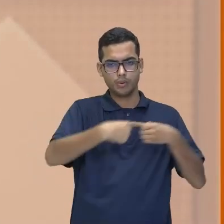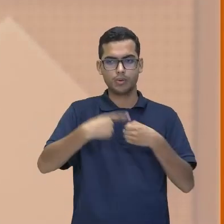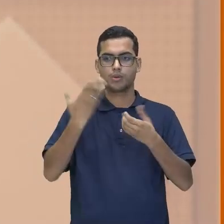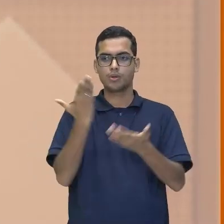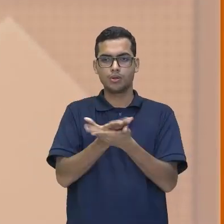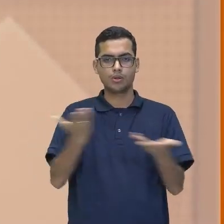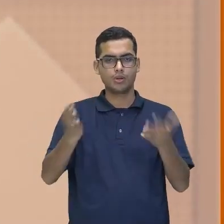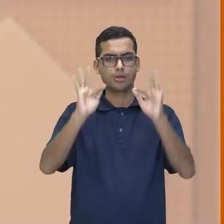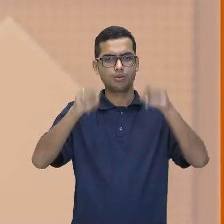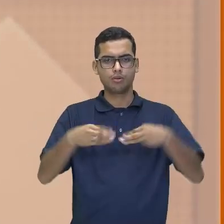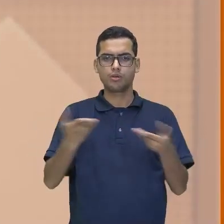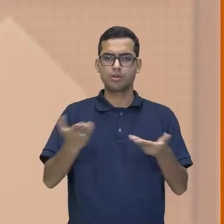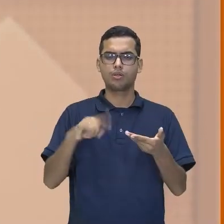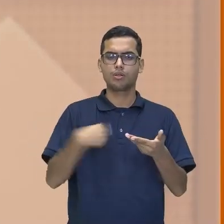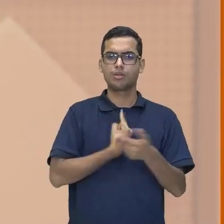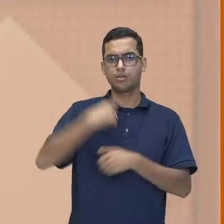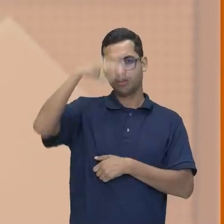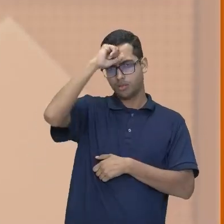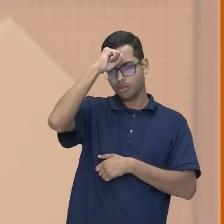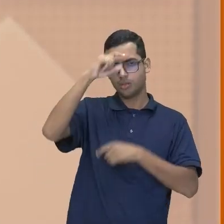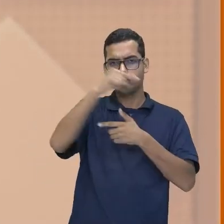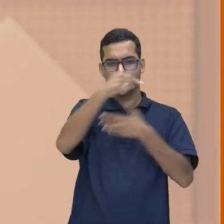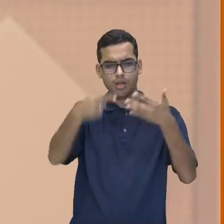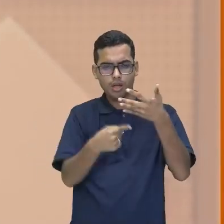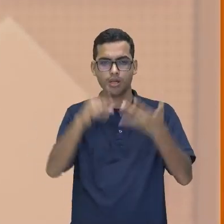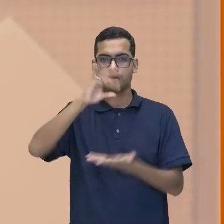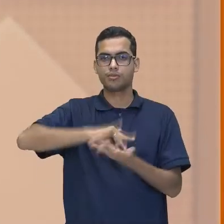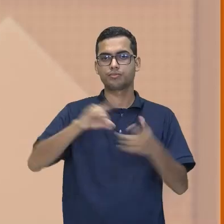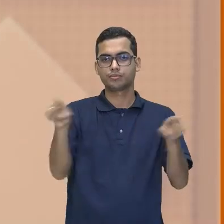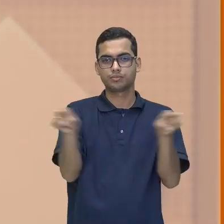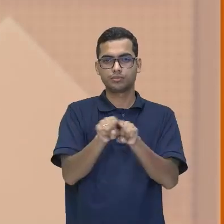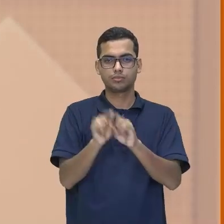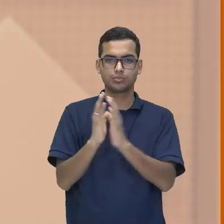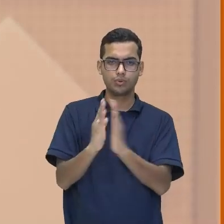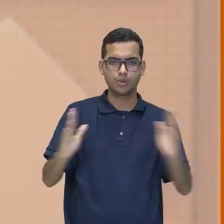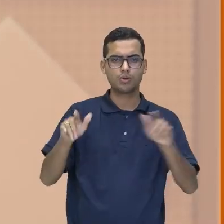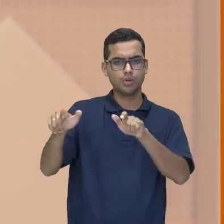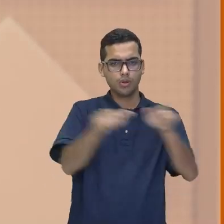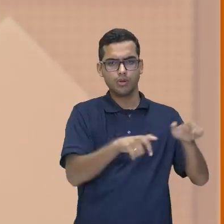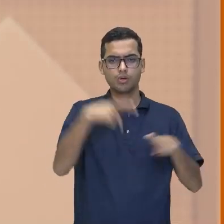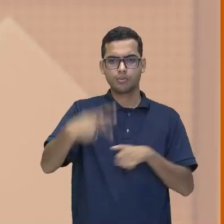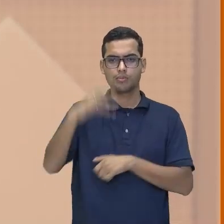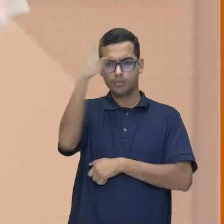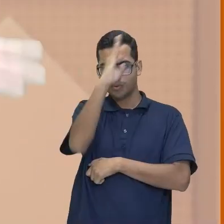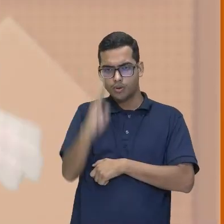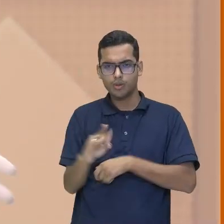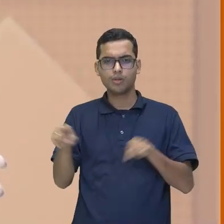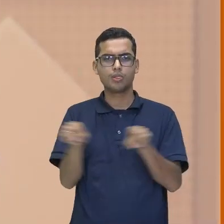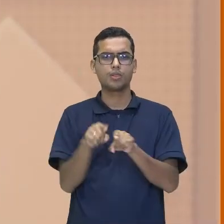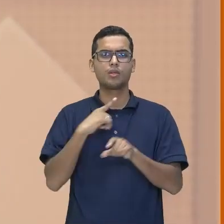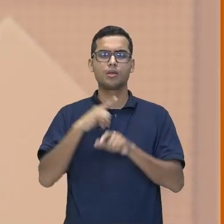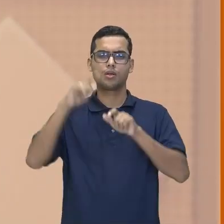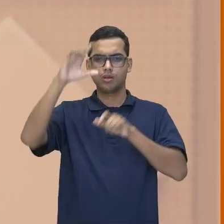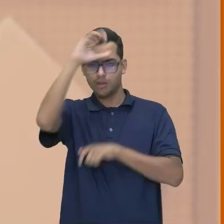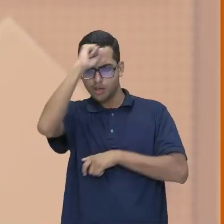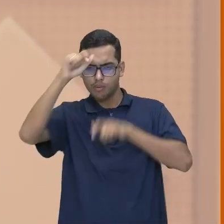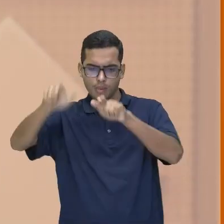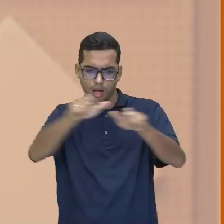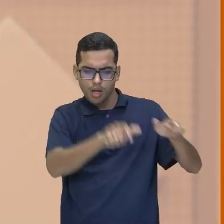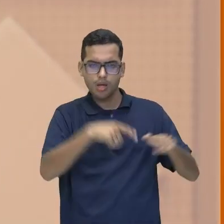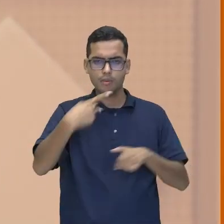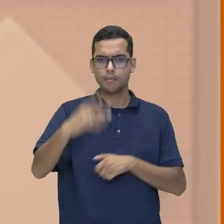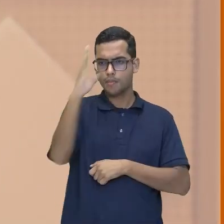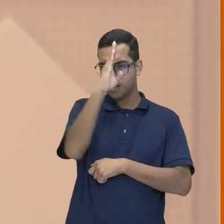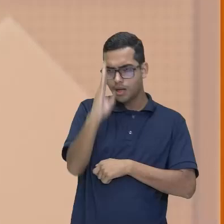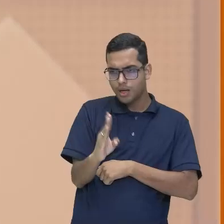nós aprendemos alguns aspectos importantes do nosso território brasileiro, sobre a localização do Brasil,